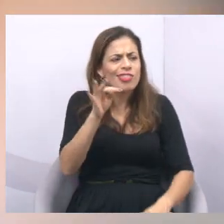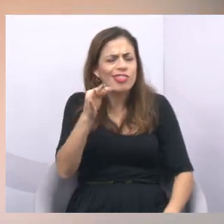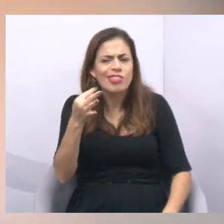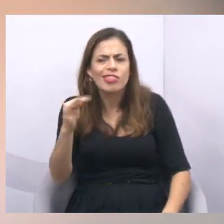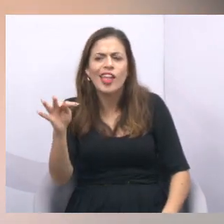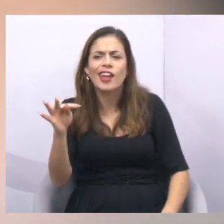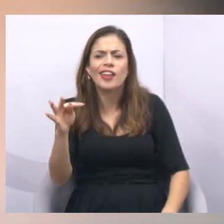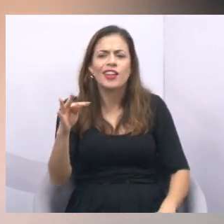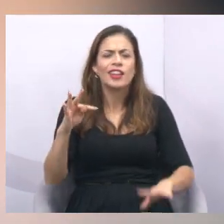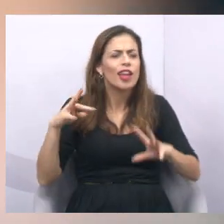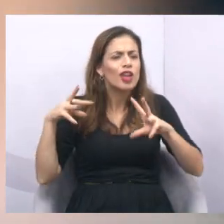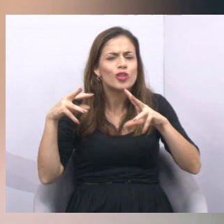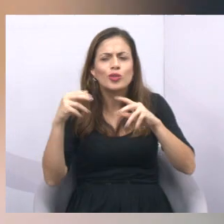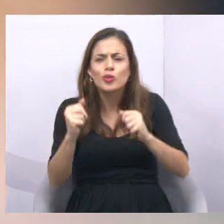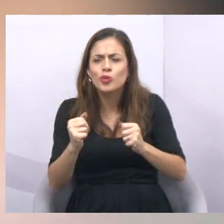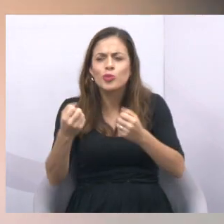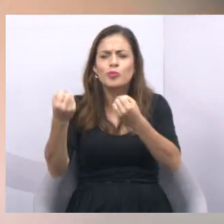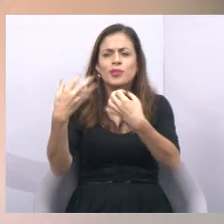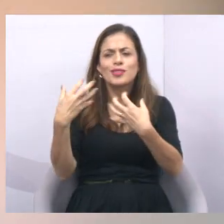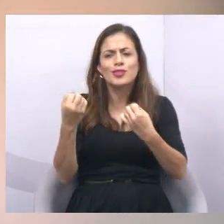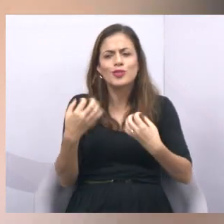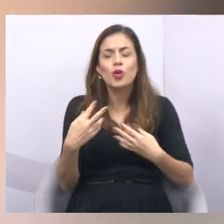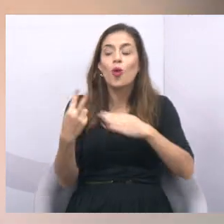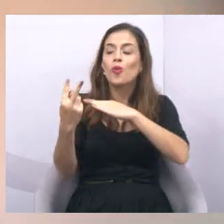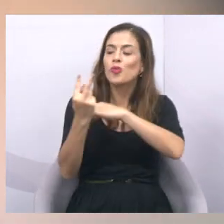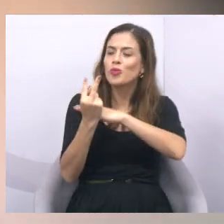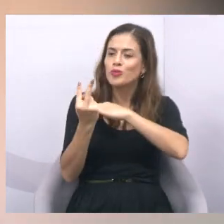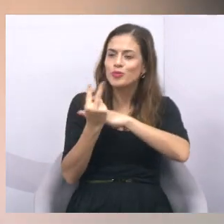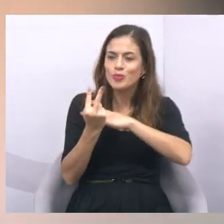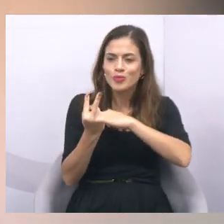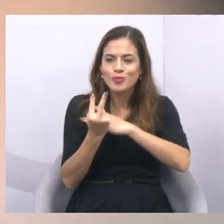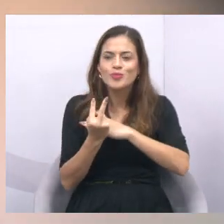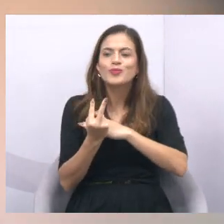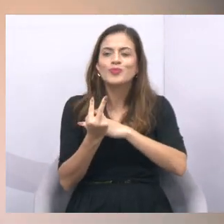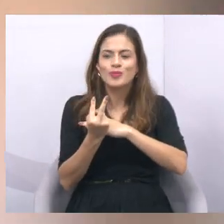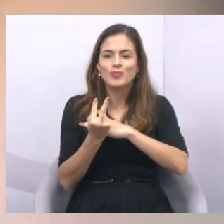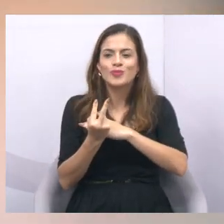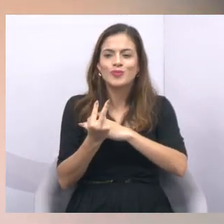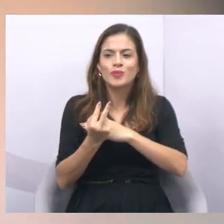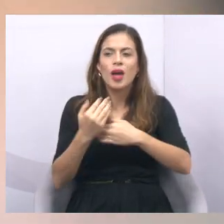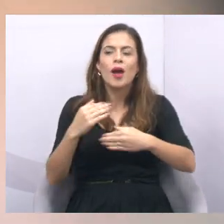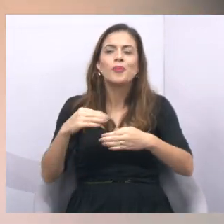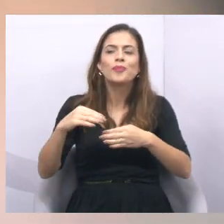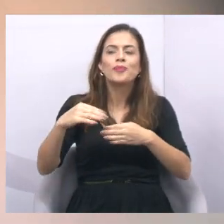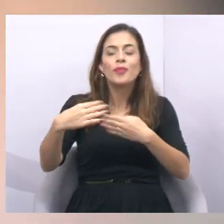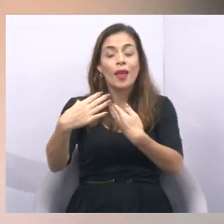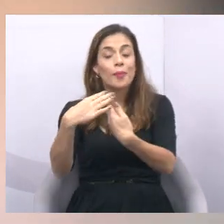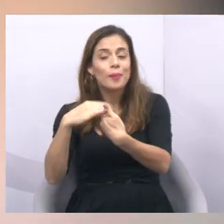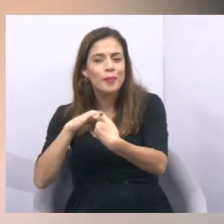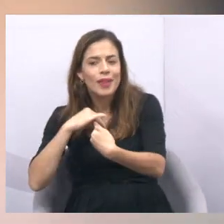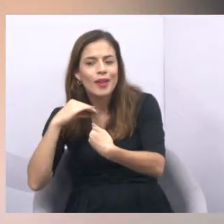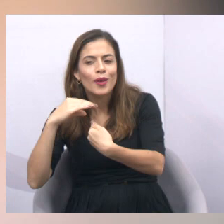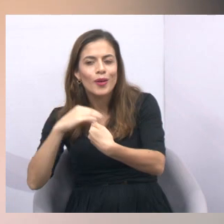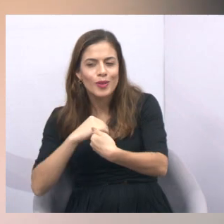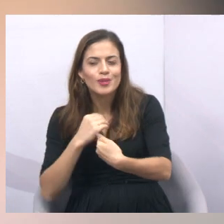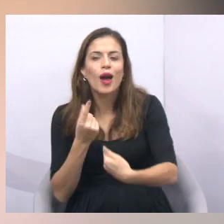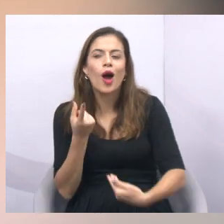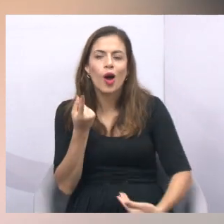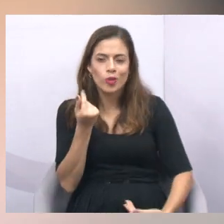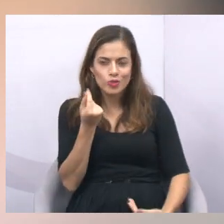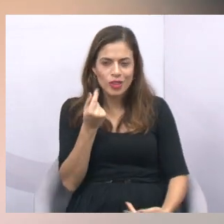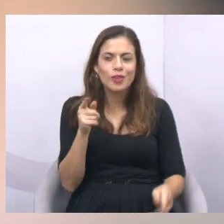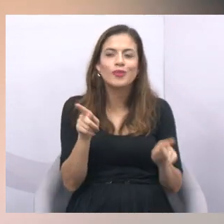humano, a forma como você cuidou de mim, a forma que você me orientava como fazer com os recursos financeiros